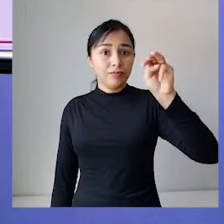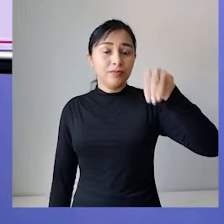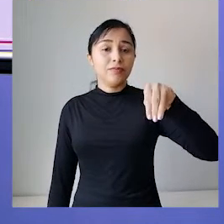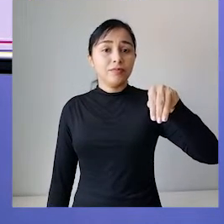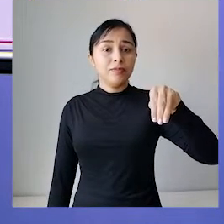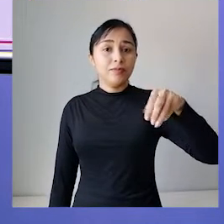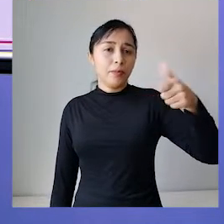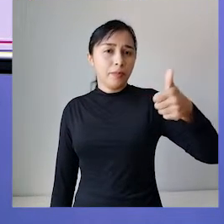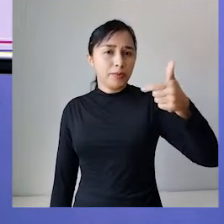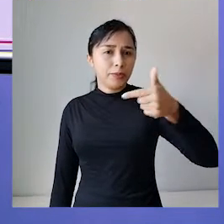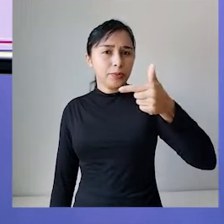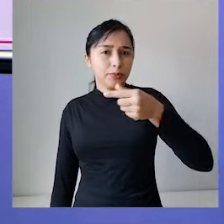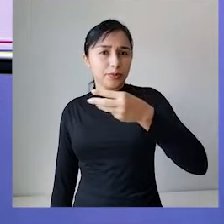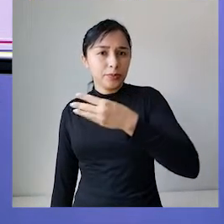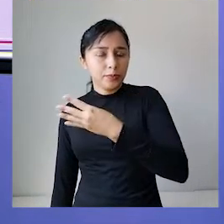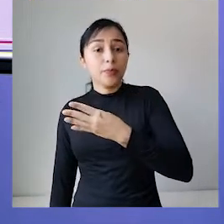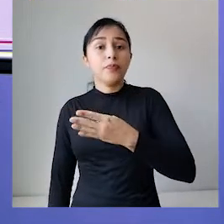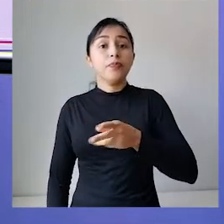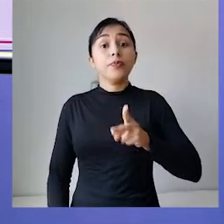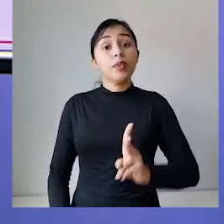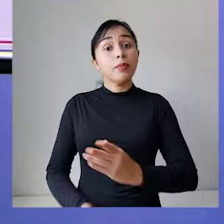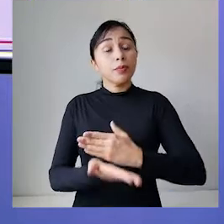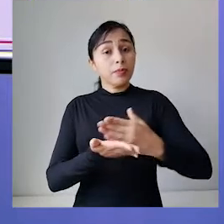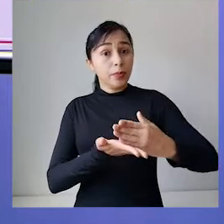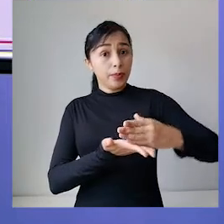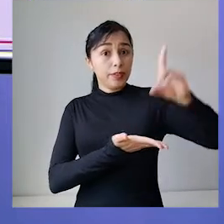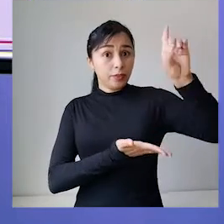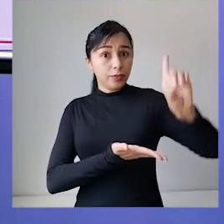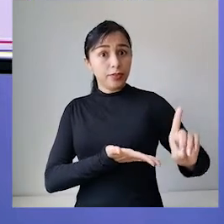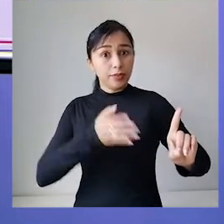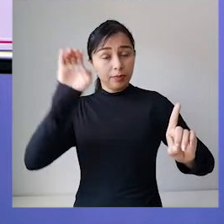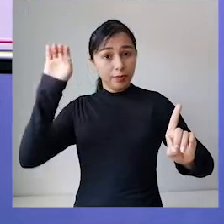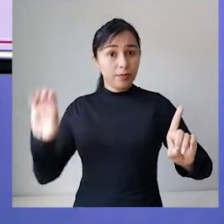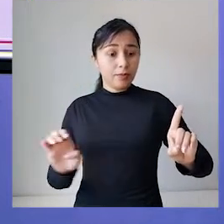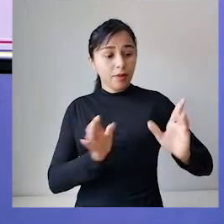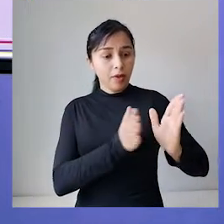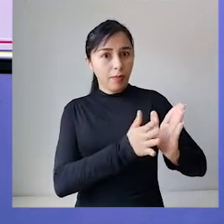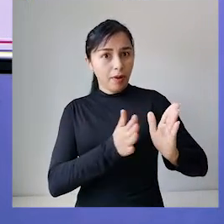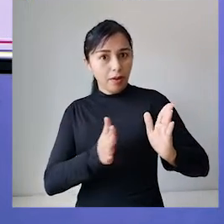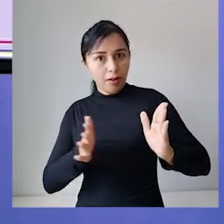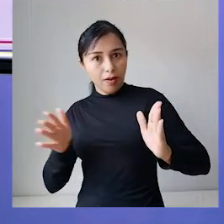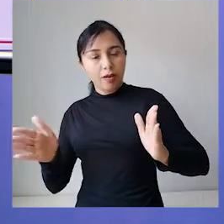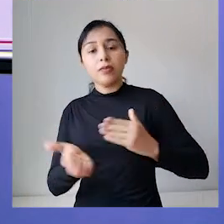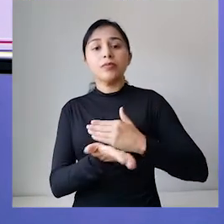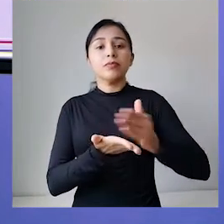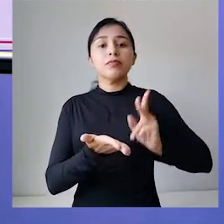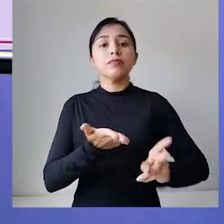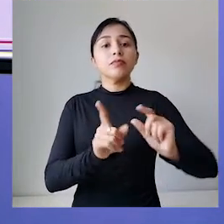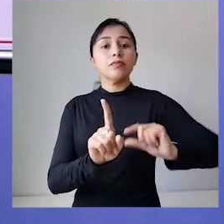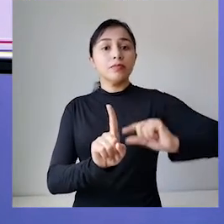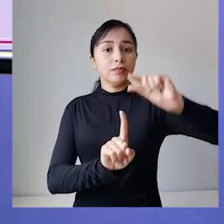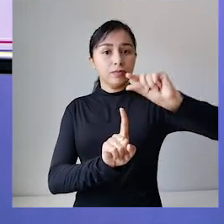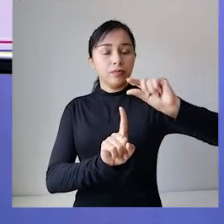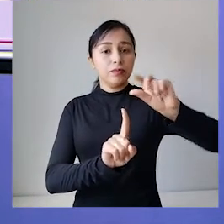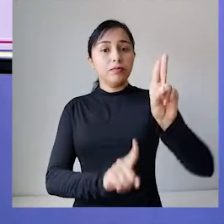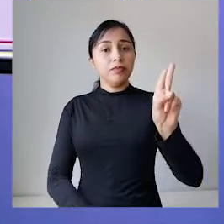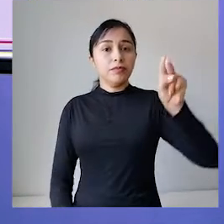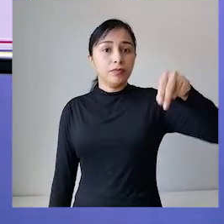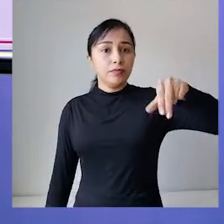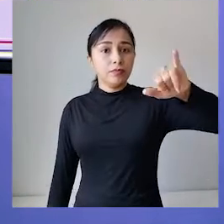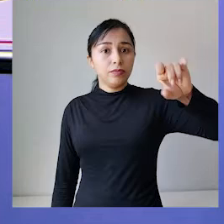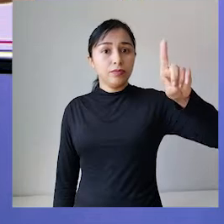que eu começo sempre da direita para a esquerda, que é começando na unidade. Vamos então fazer a